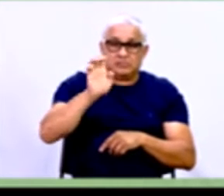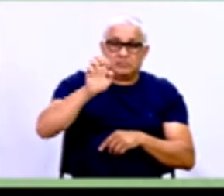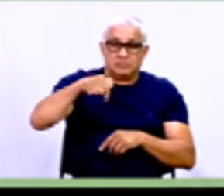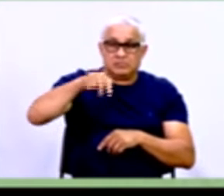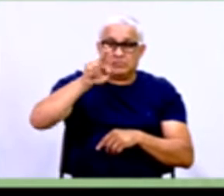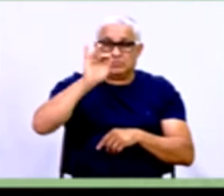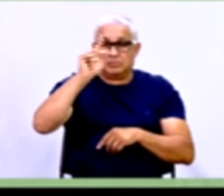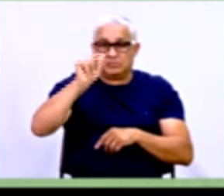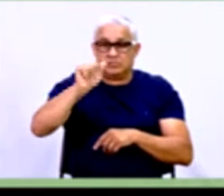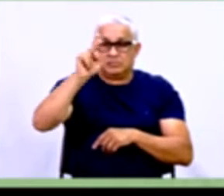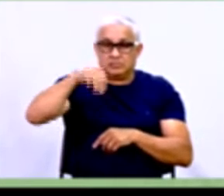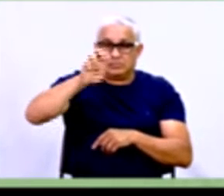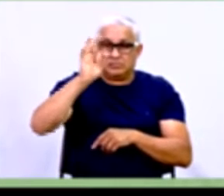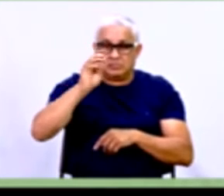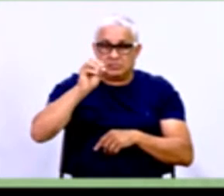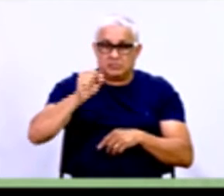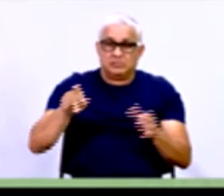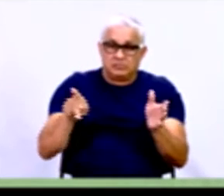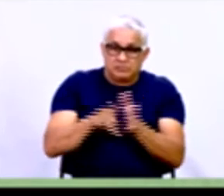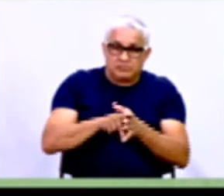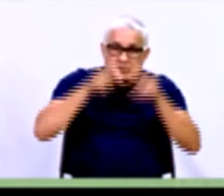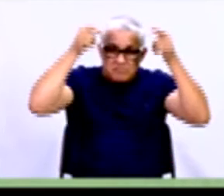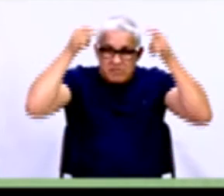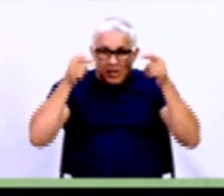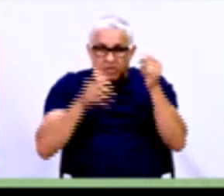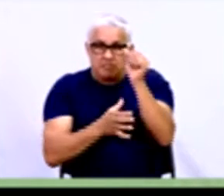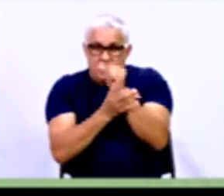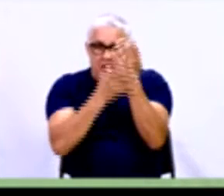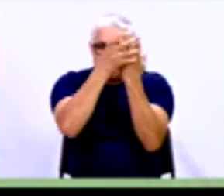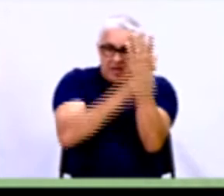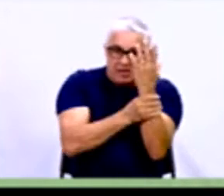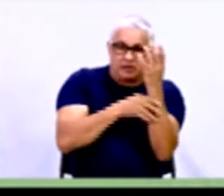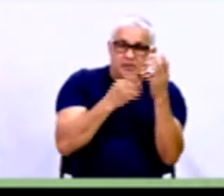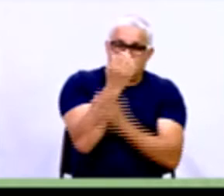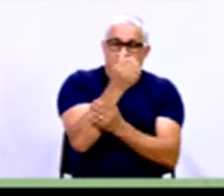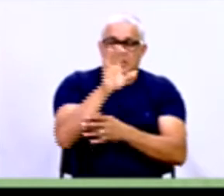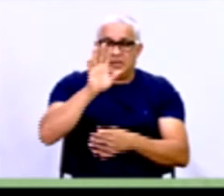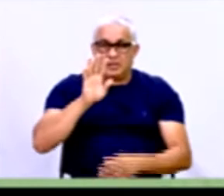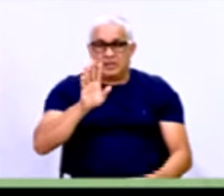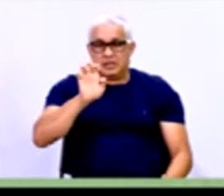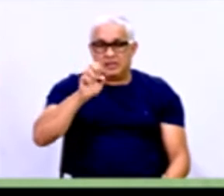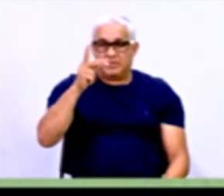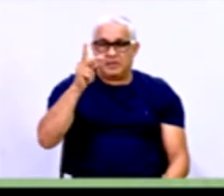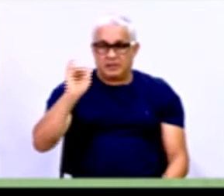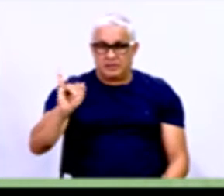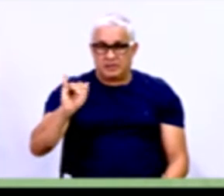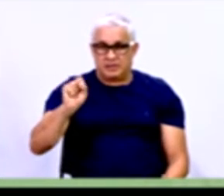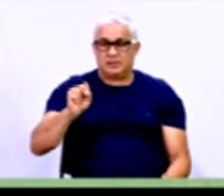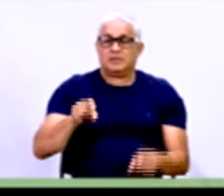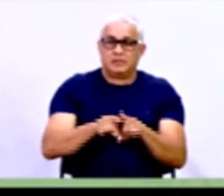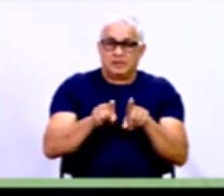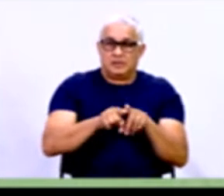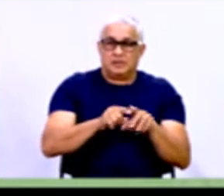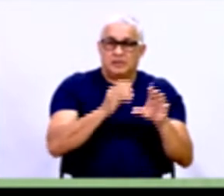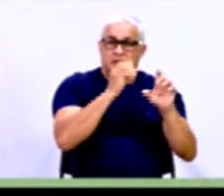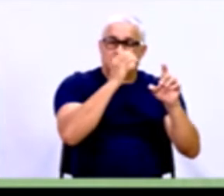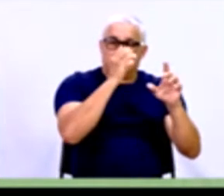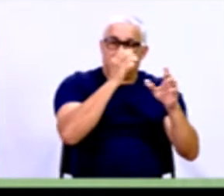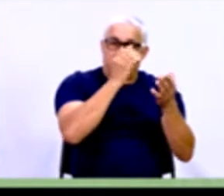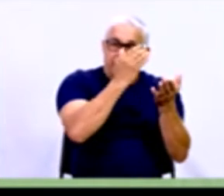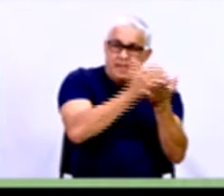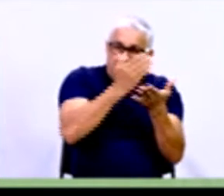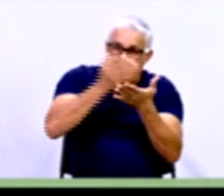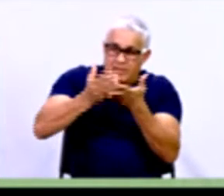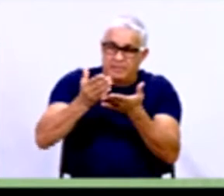proteção individual, os EPIs. Nós temos como cronograma da disciplina a